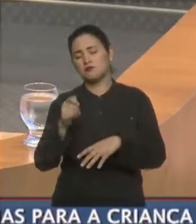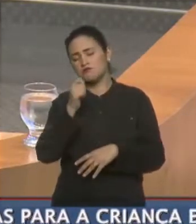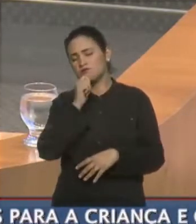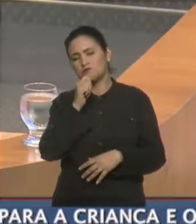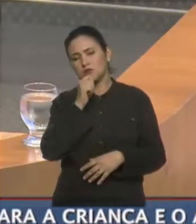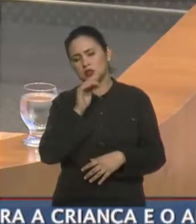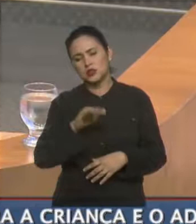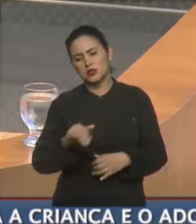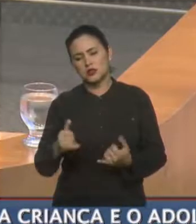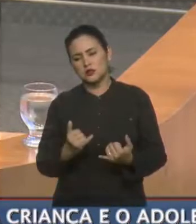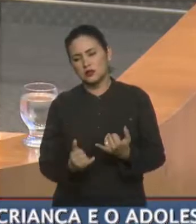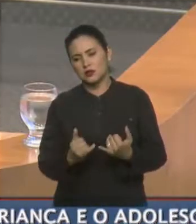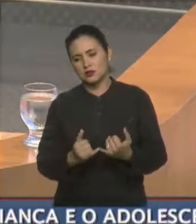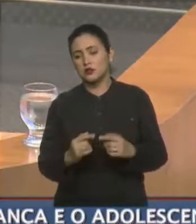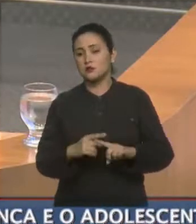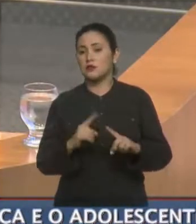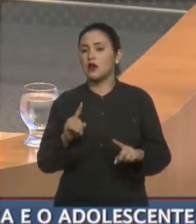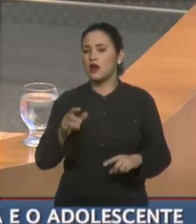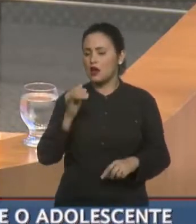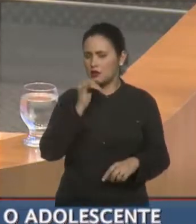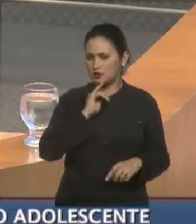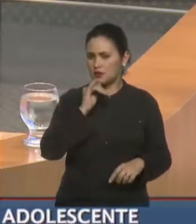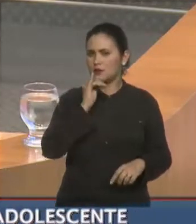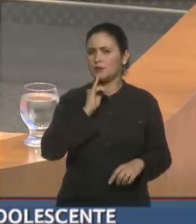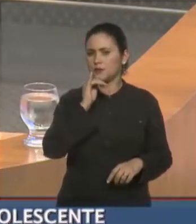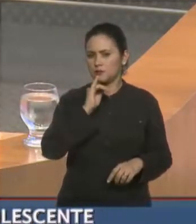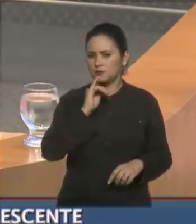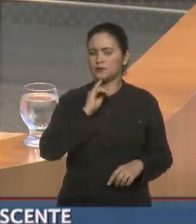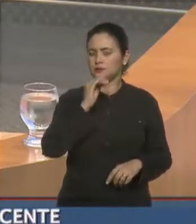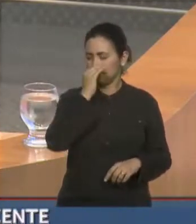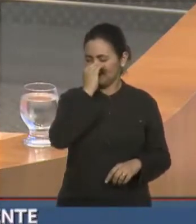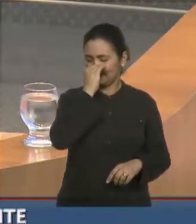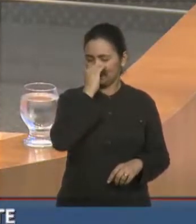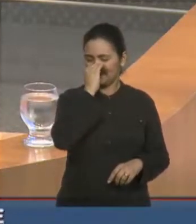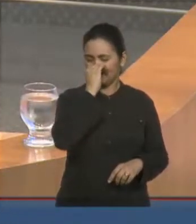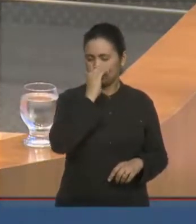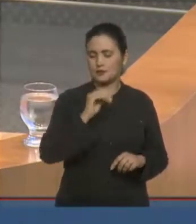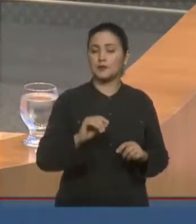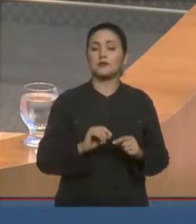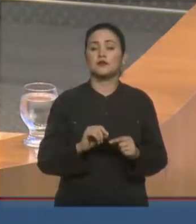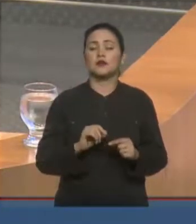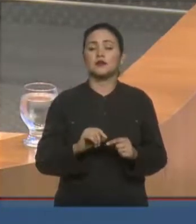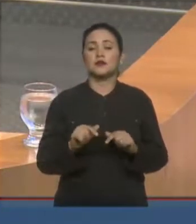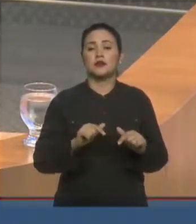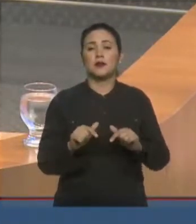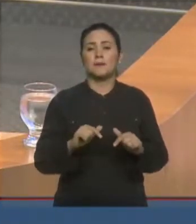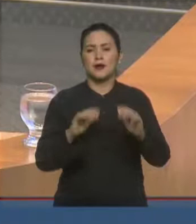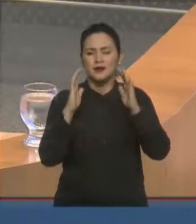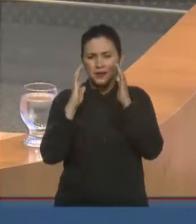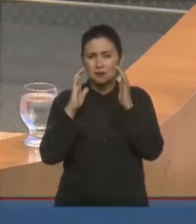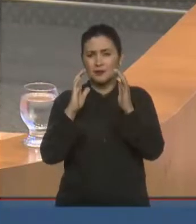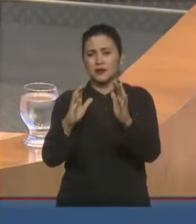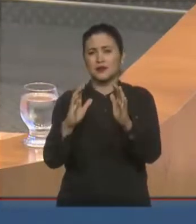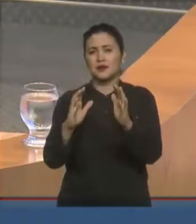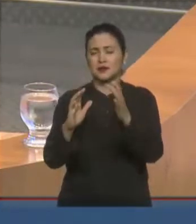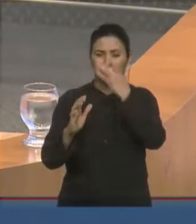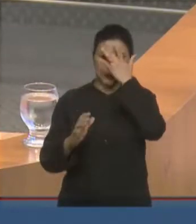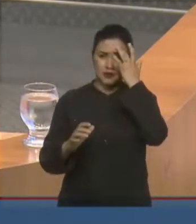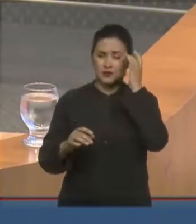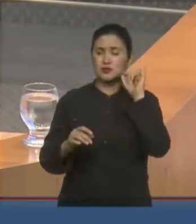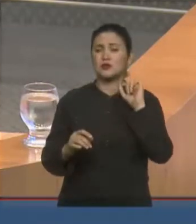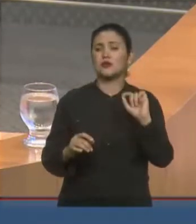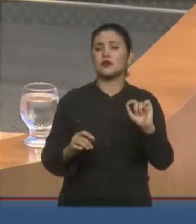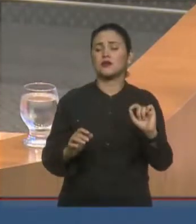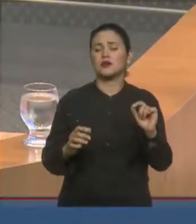o exemplo está dado. E está dado através de um trabalho em respeito absoluto às pessoas que procuram o serviço.